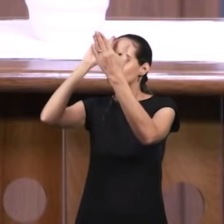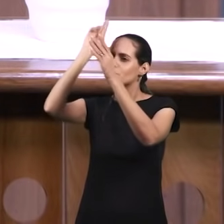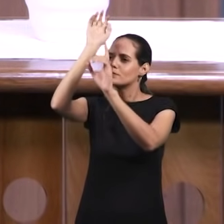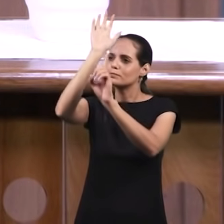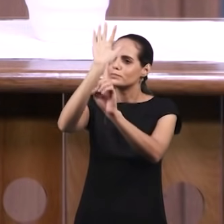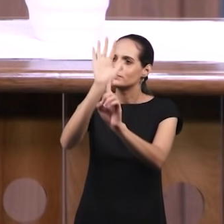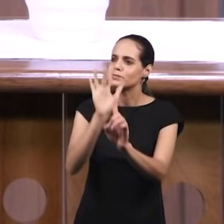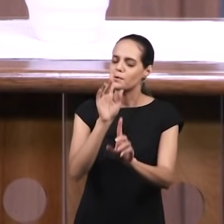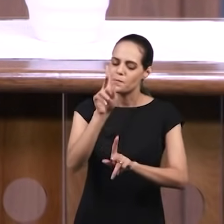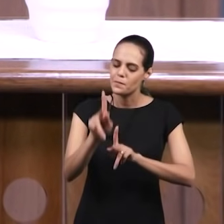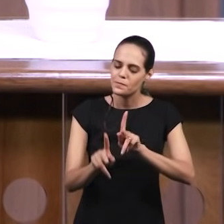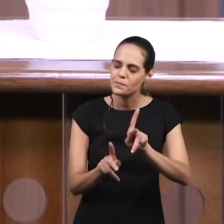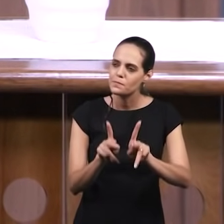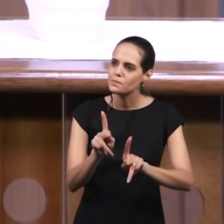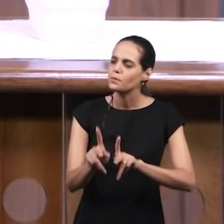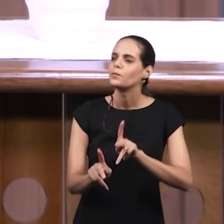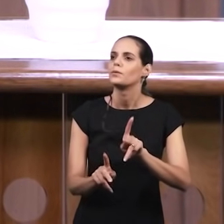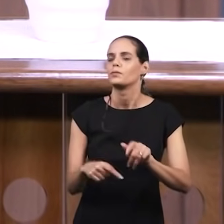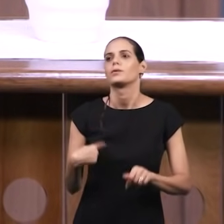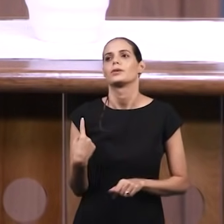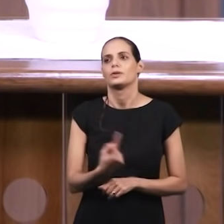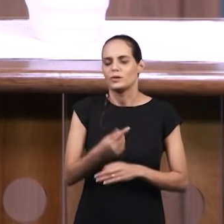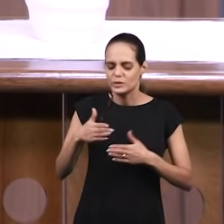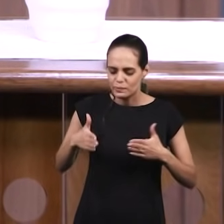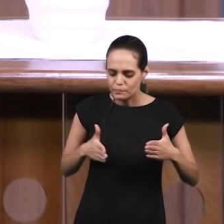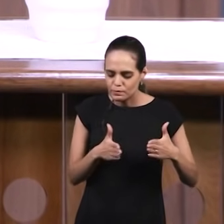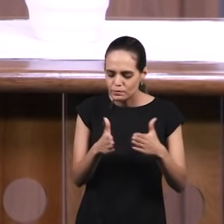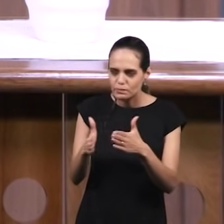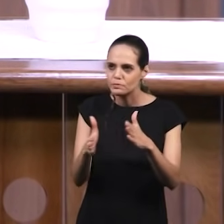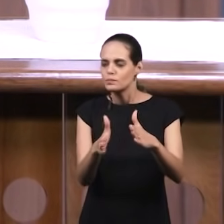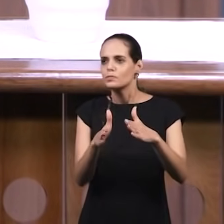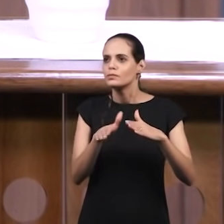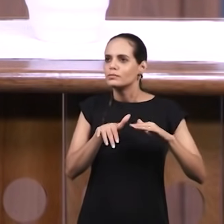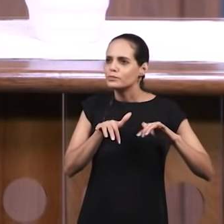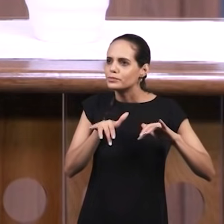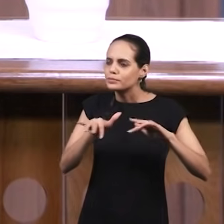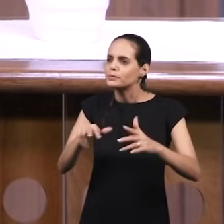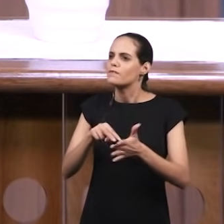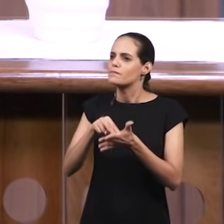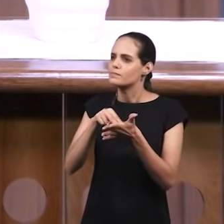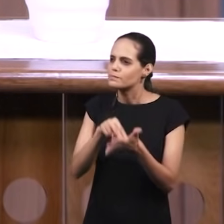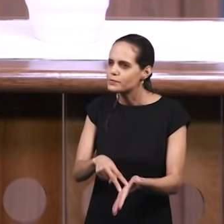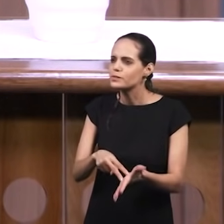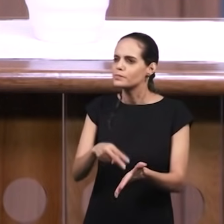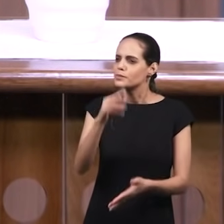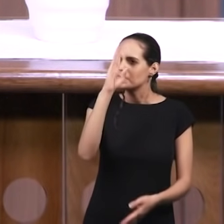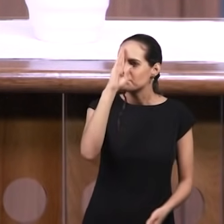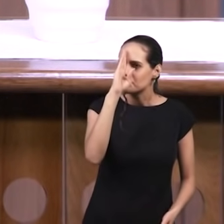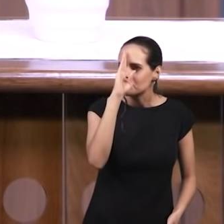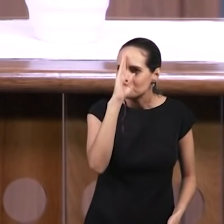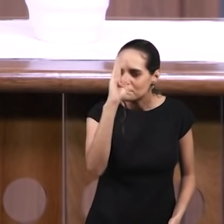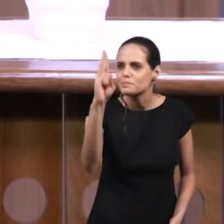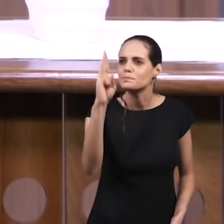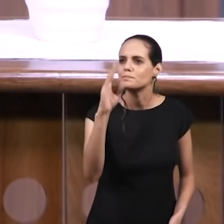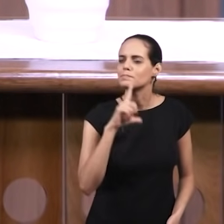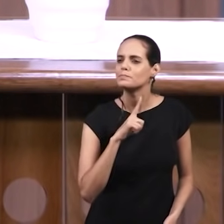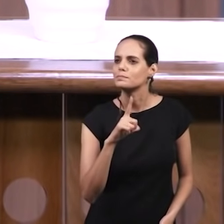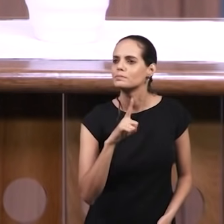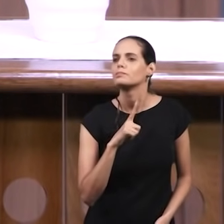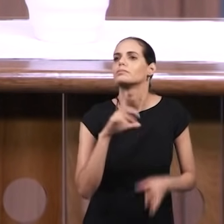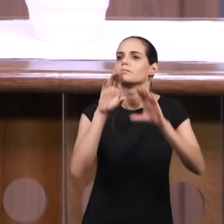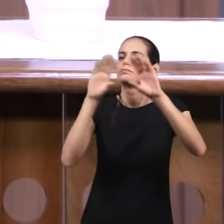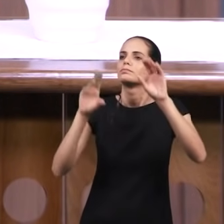está sobre o Teu povo e que nós estamos numa caminhada firme e direcionada para